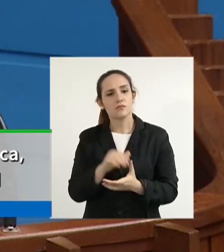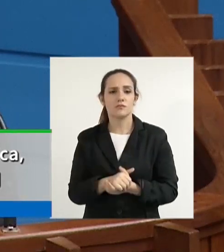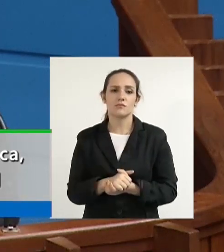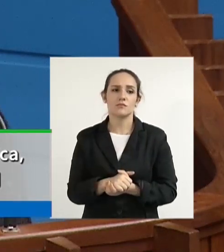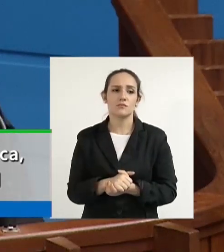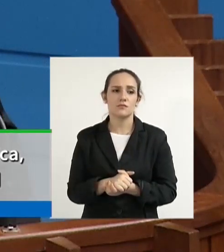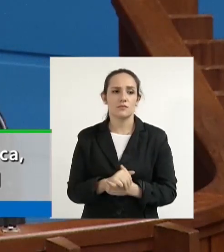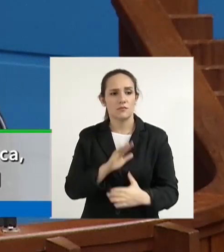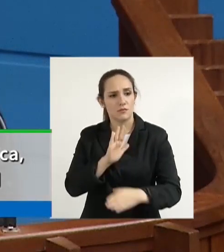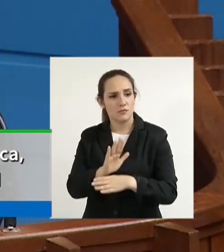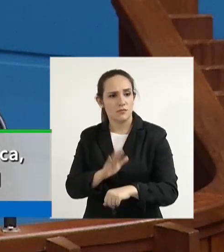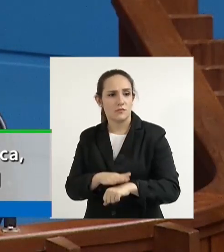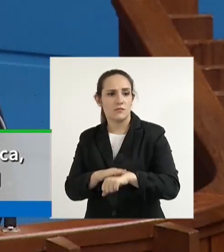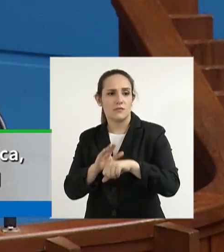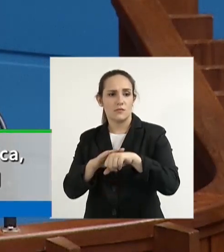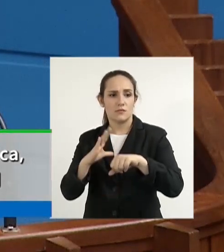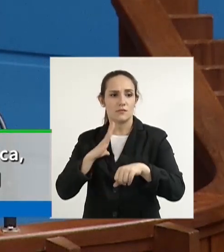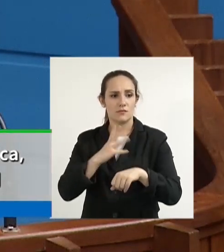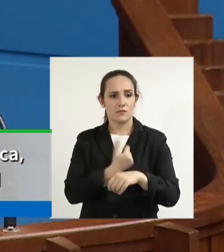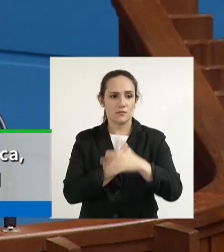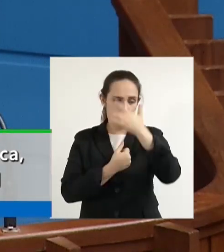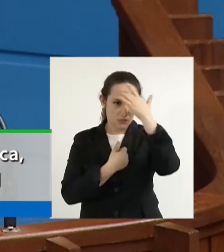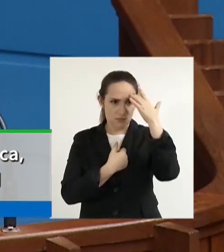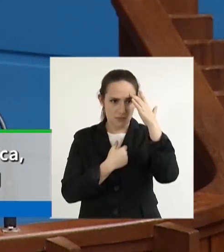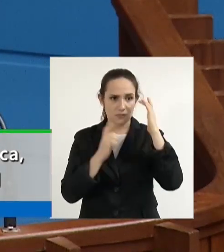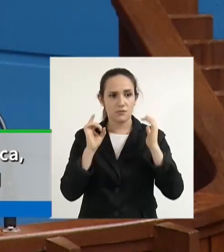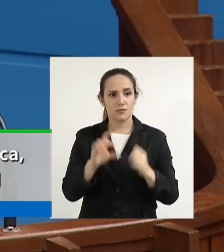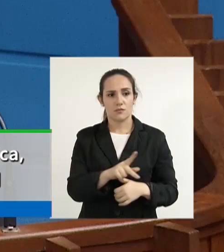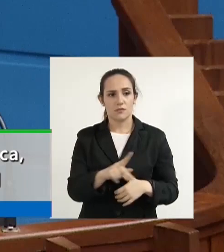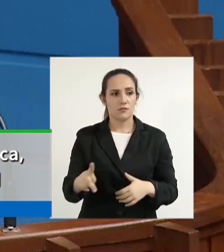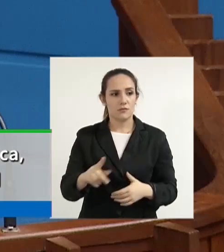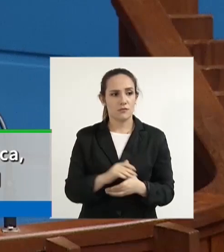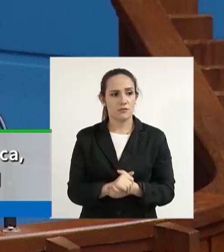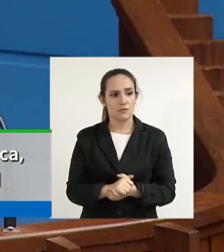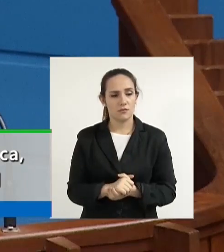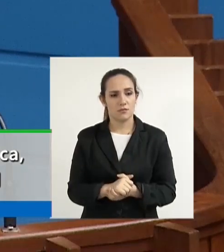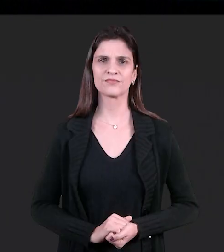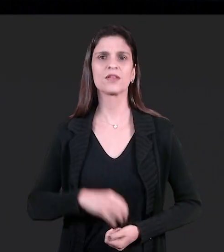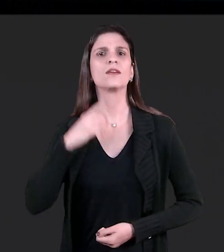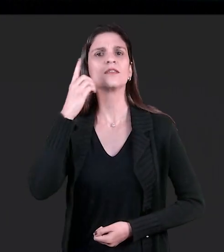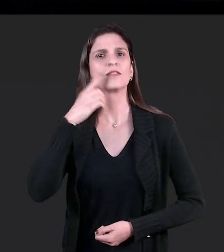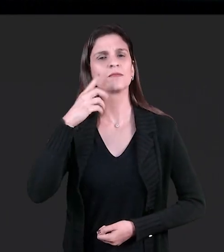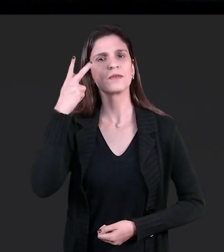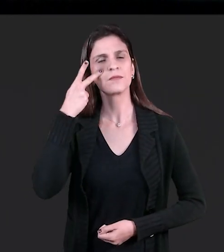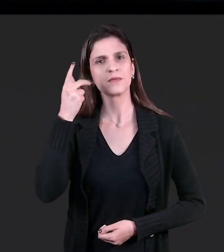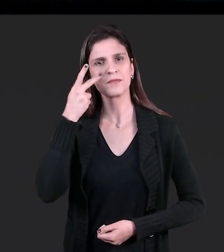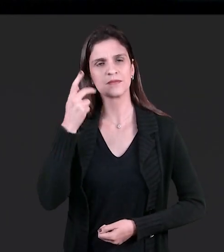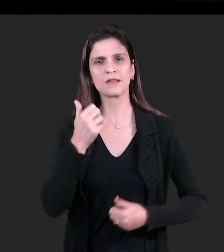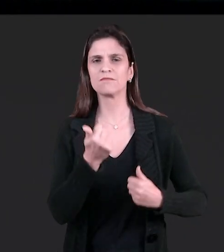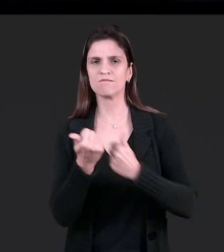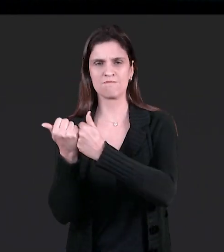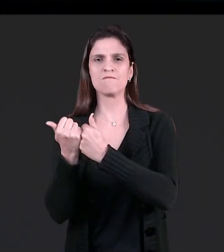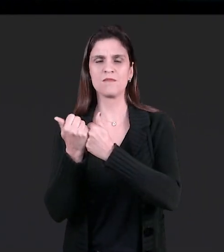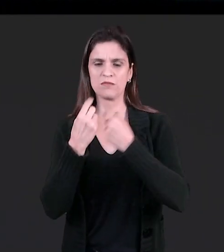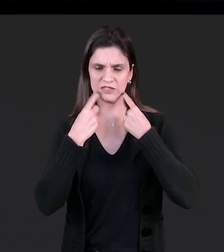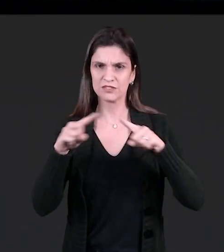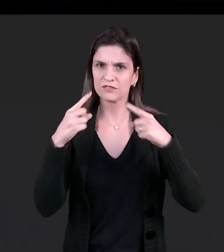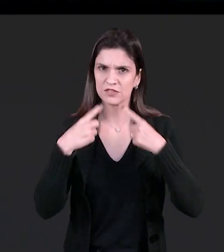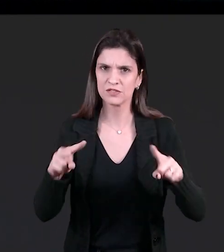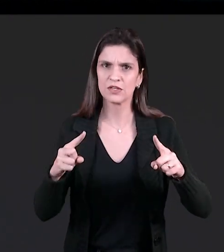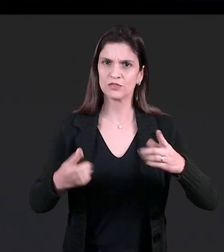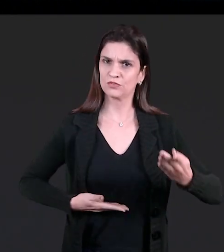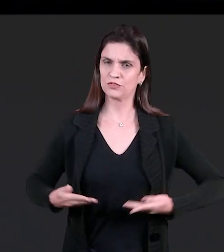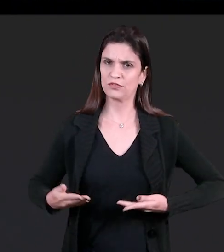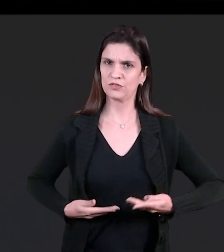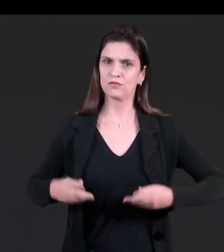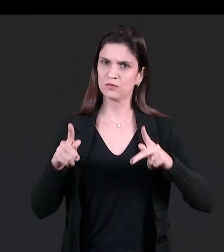o socorro para essas problemáticas. Era o que eu tinha, senhor presidente. Muito obrigado. Deputado Pedro Kemp apoia as